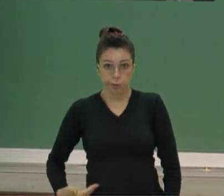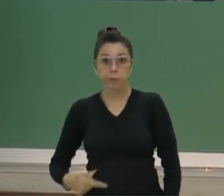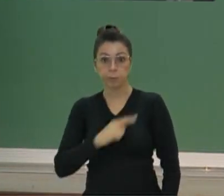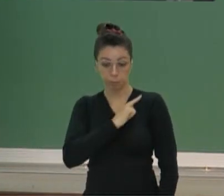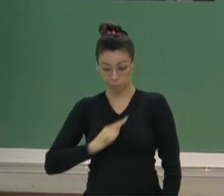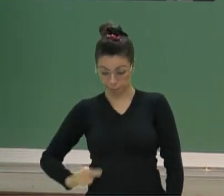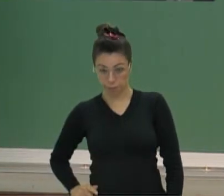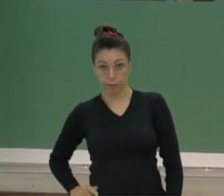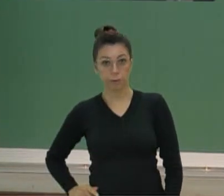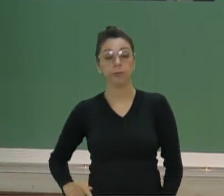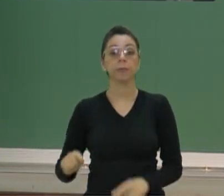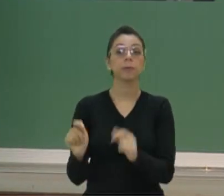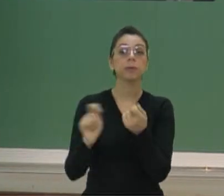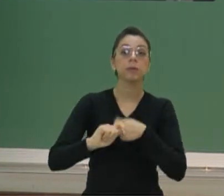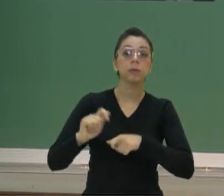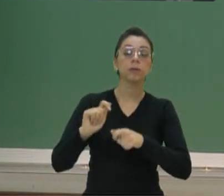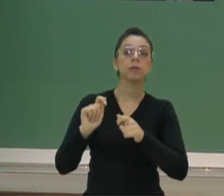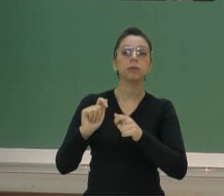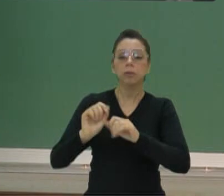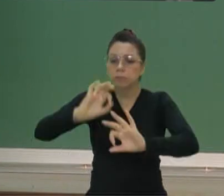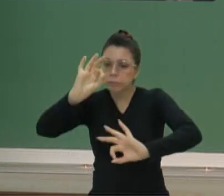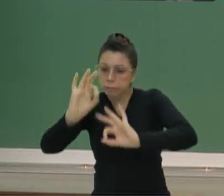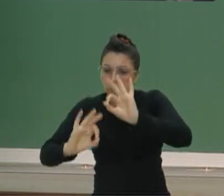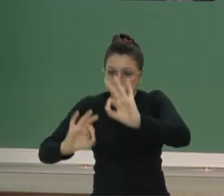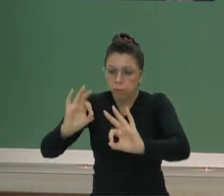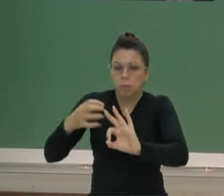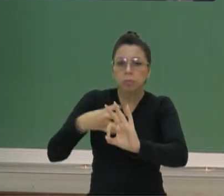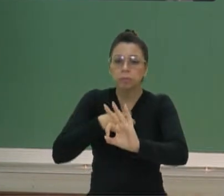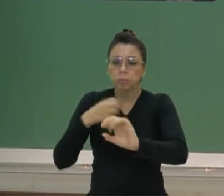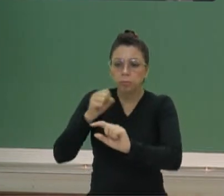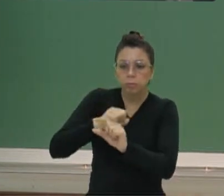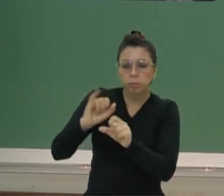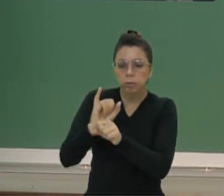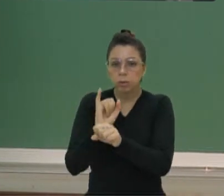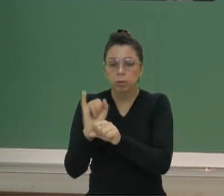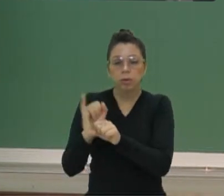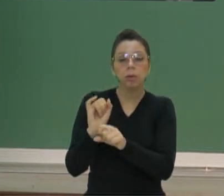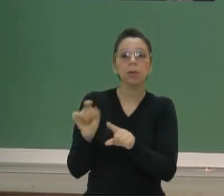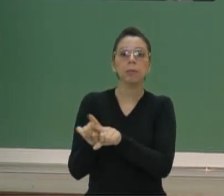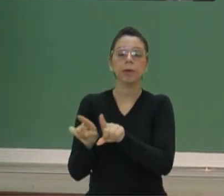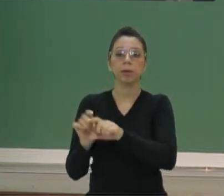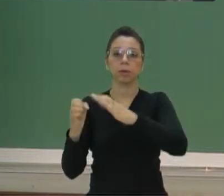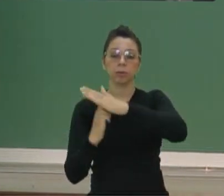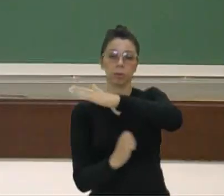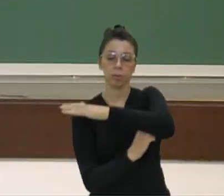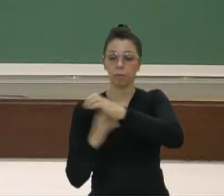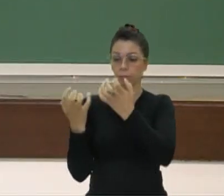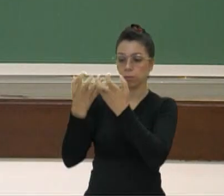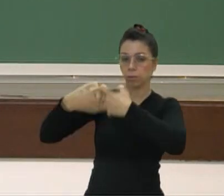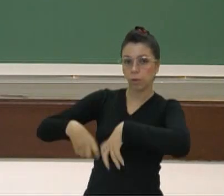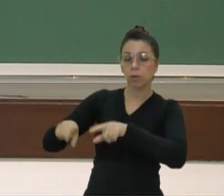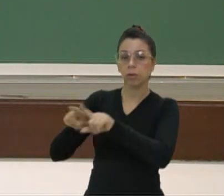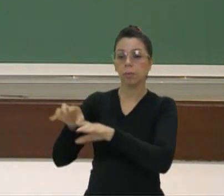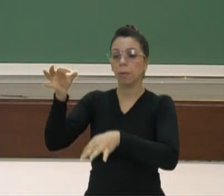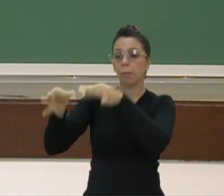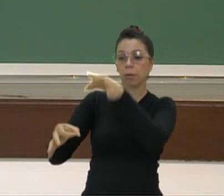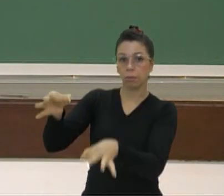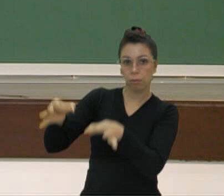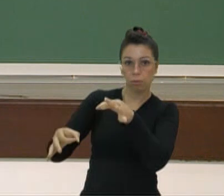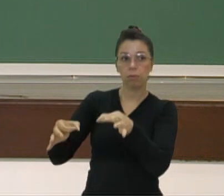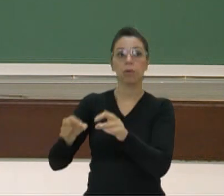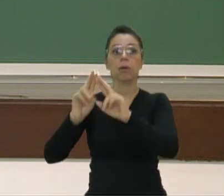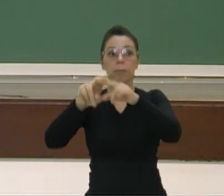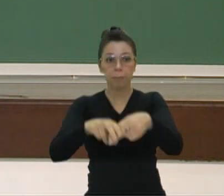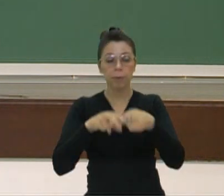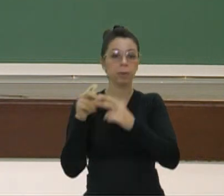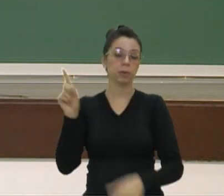ao qual deve sistematizar a forma de vida, tanto a nível de estruturação, funcionamento e julgamento, por isso